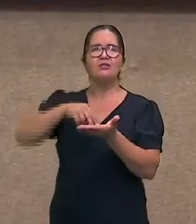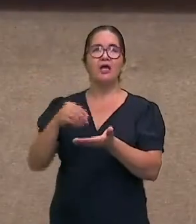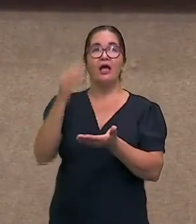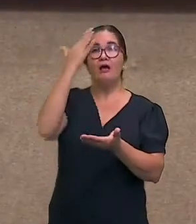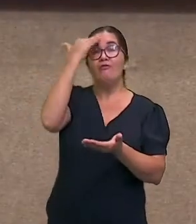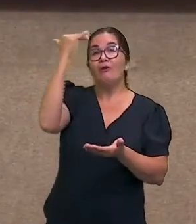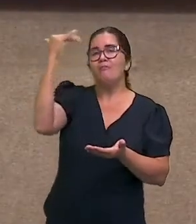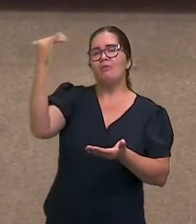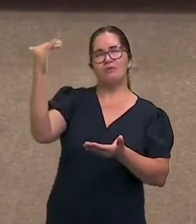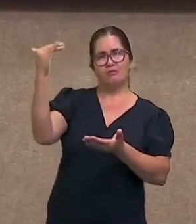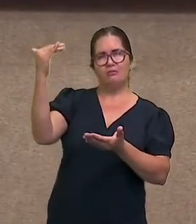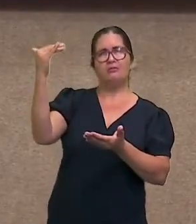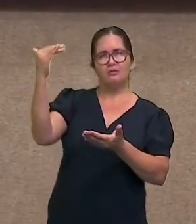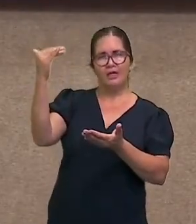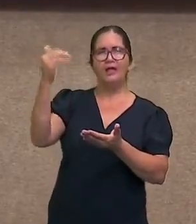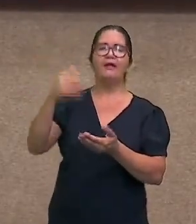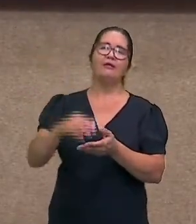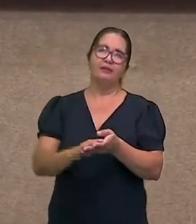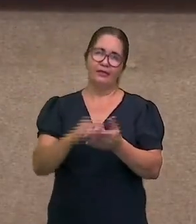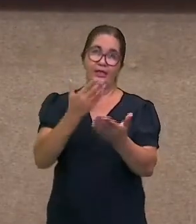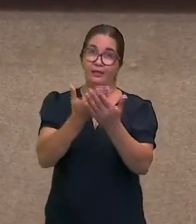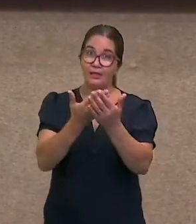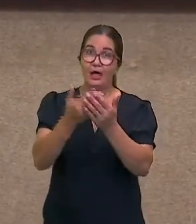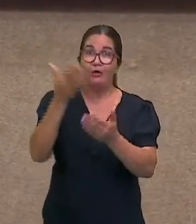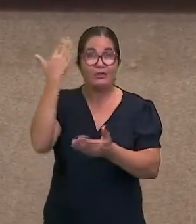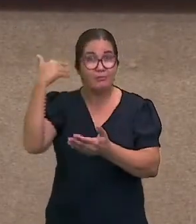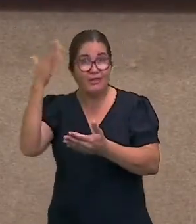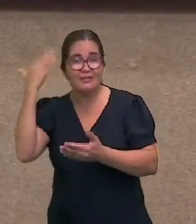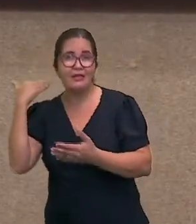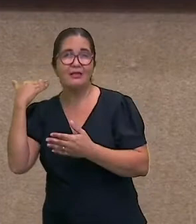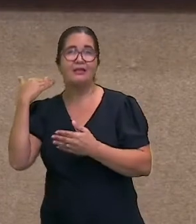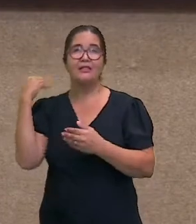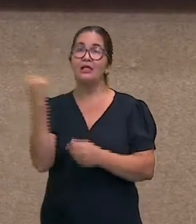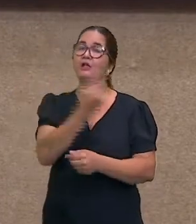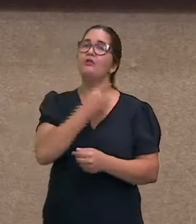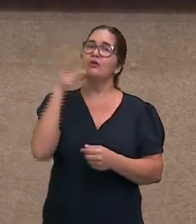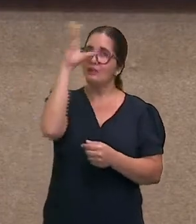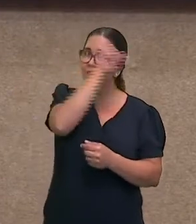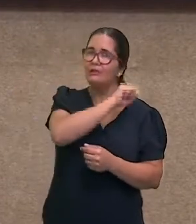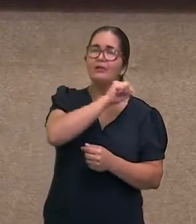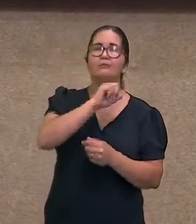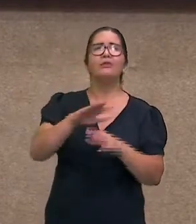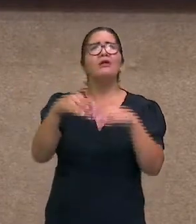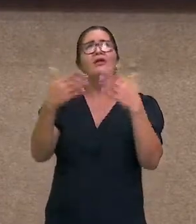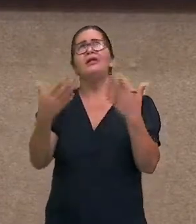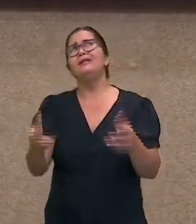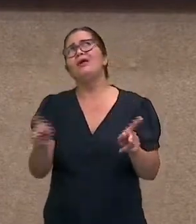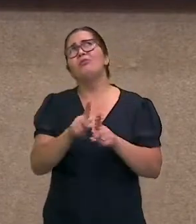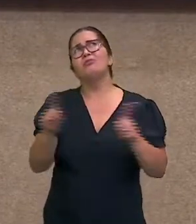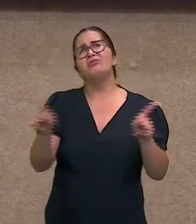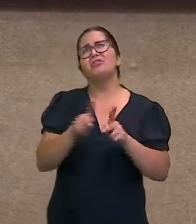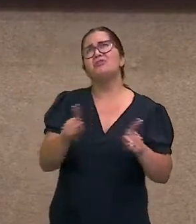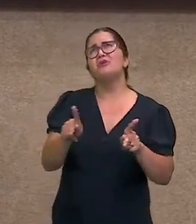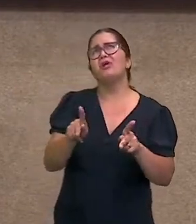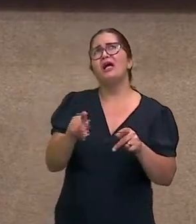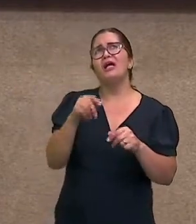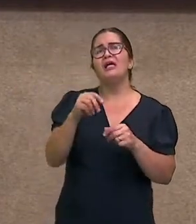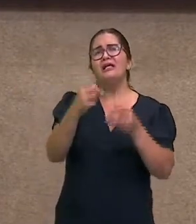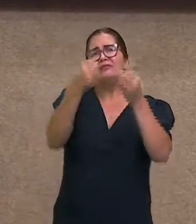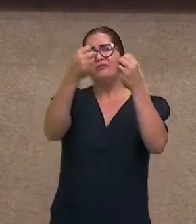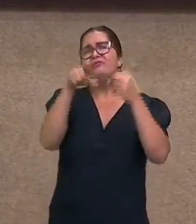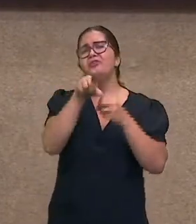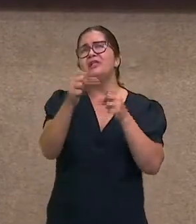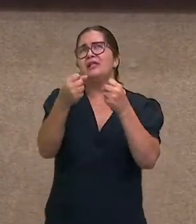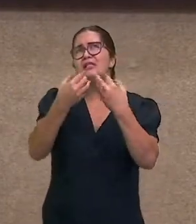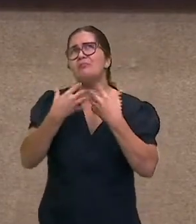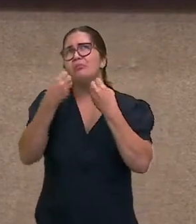vimos em aulas anteriores. Mas, Andresa, você está lembrando que nós, nas aulas